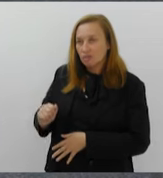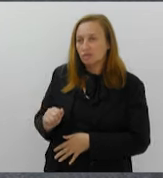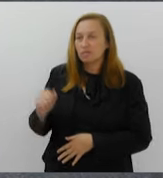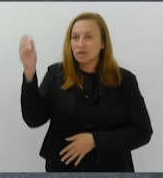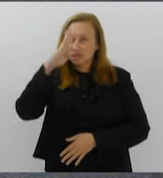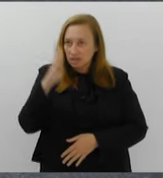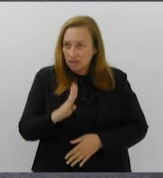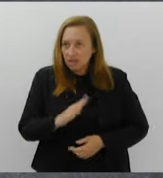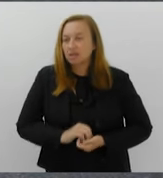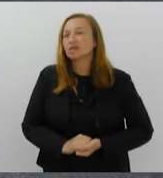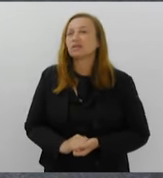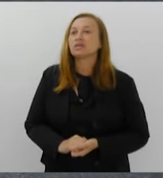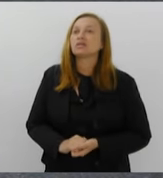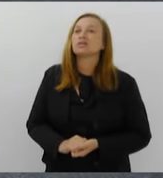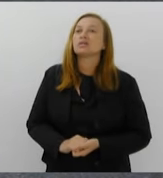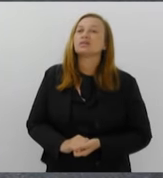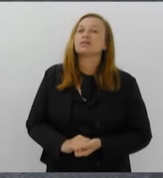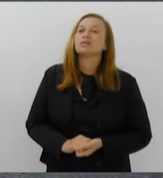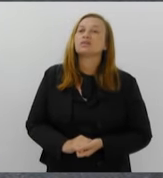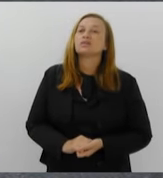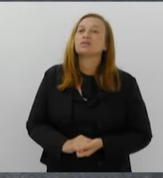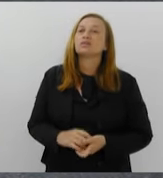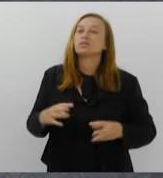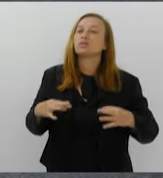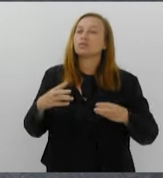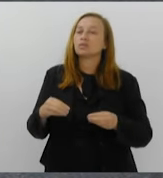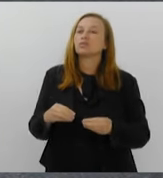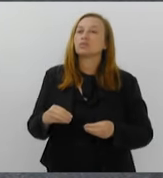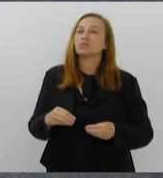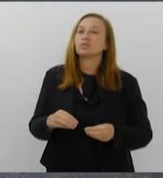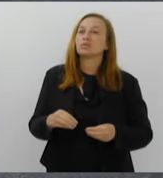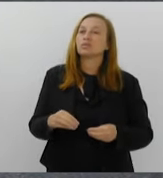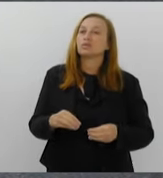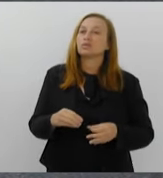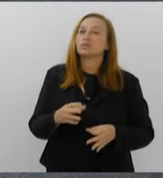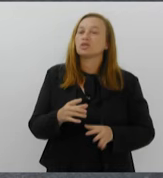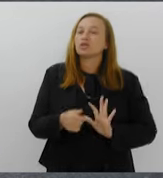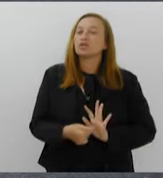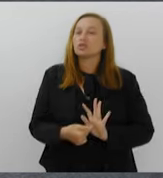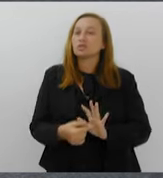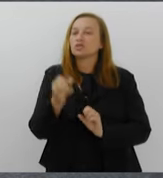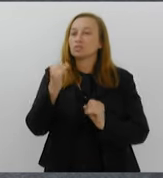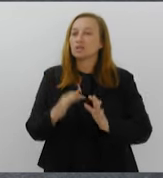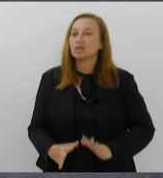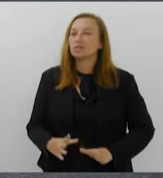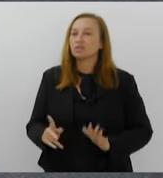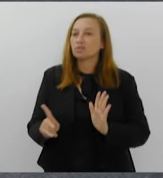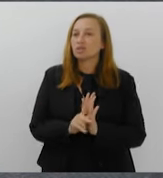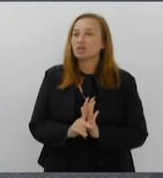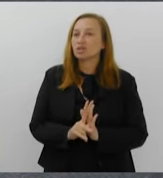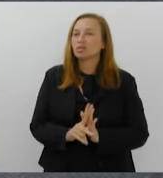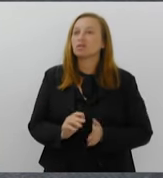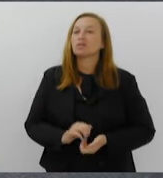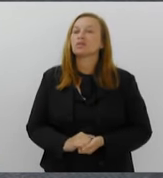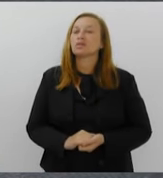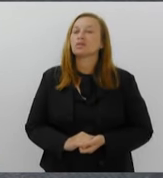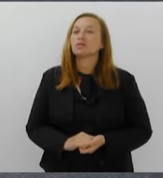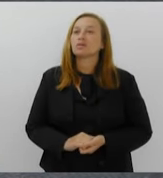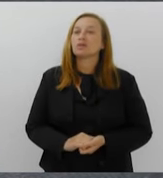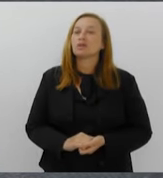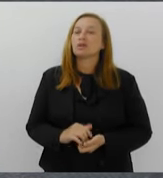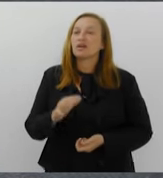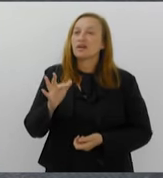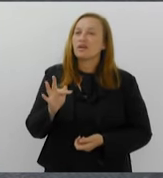né? Isso tudo consta na justificativa do projeto. Estavam aqui presentes o Frei